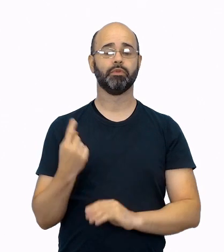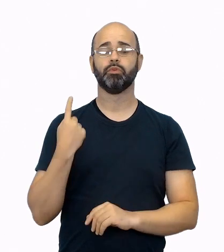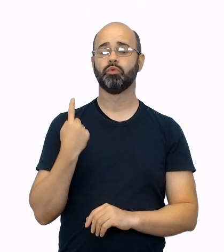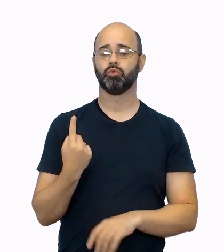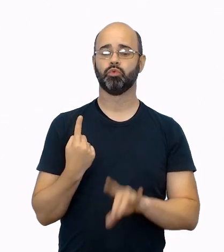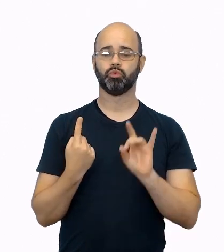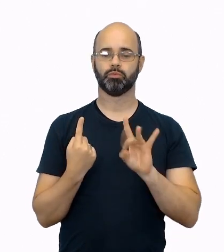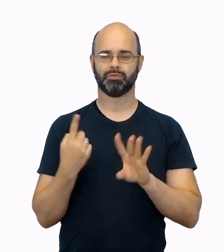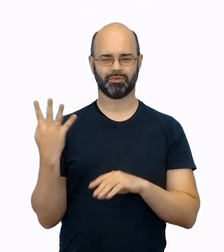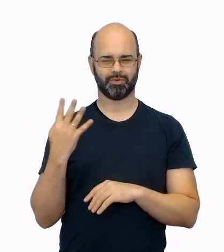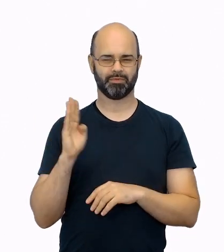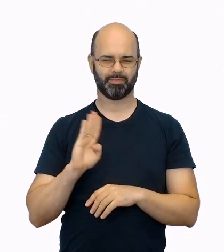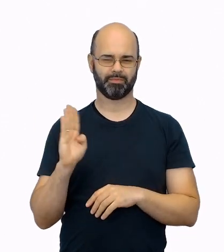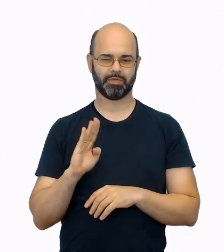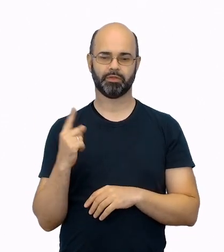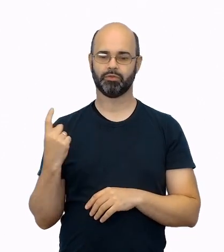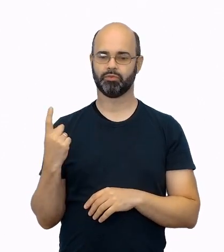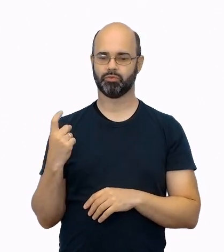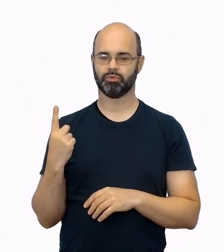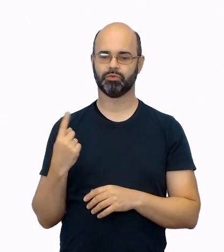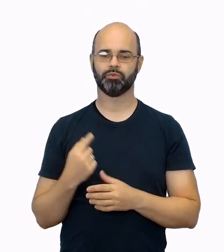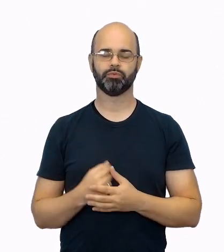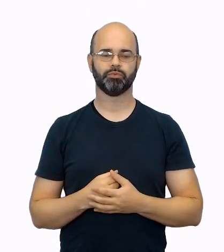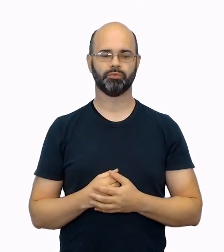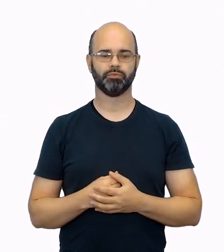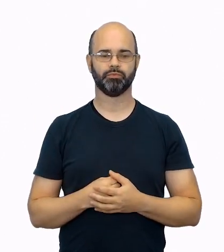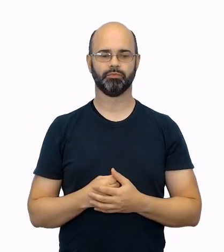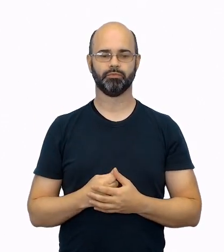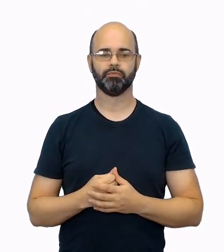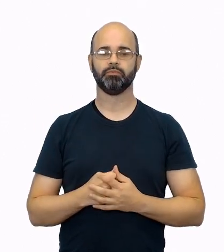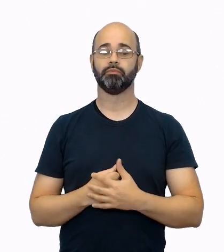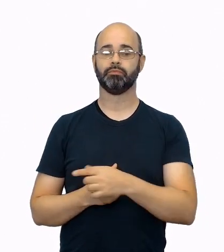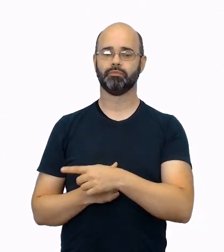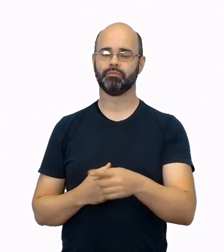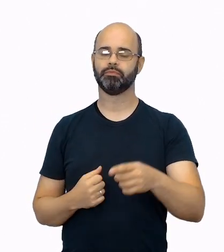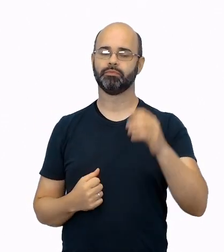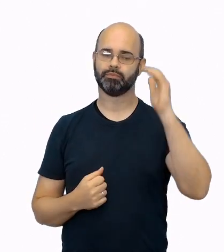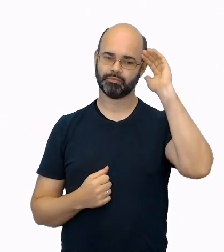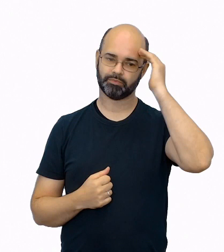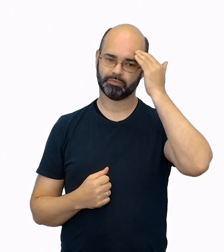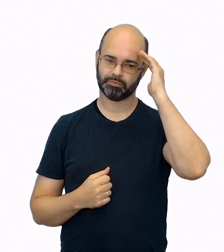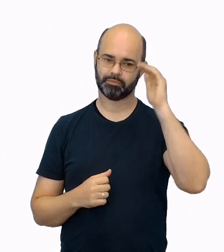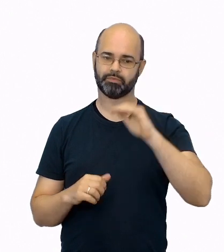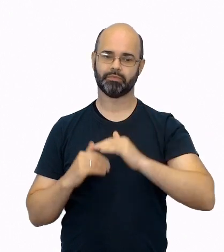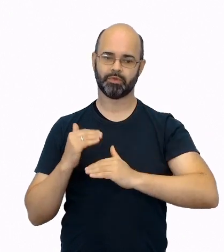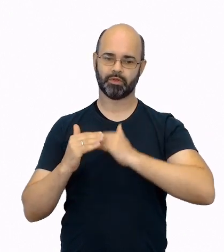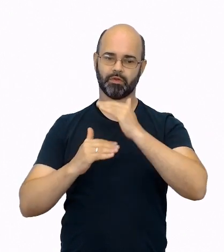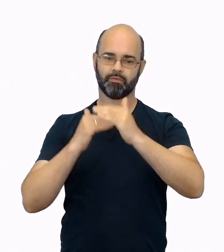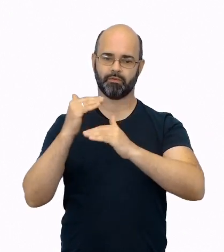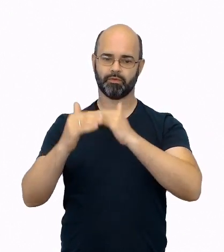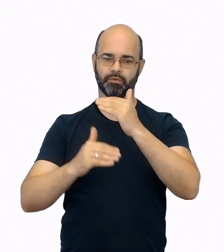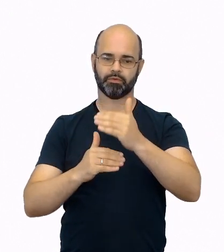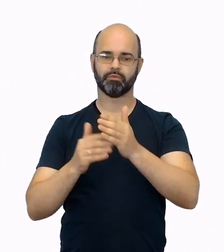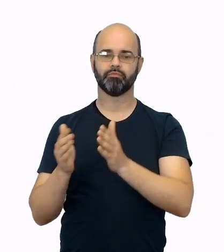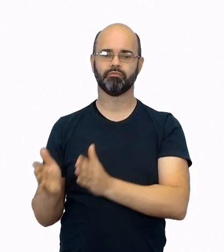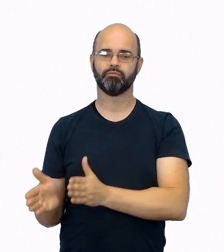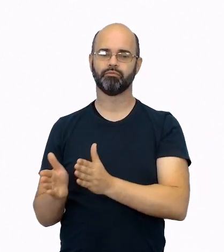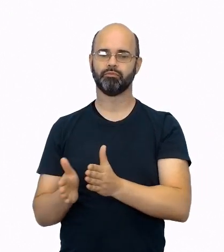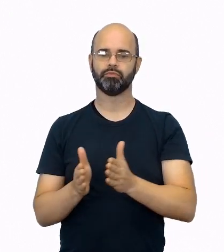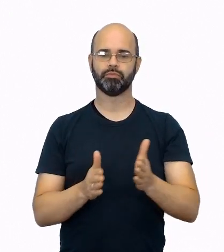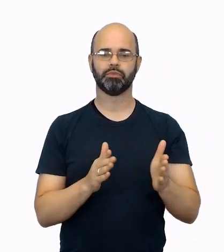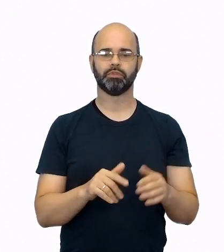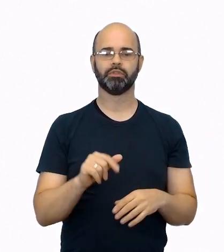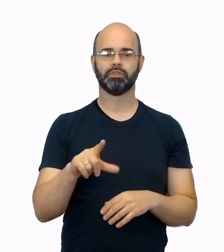quarto bimestre, que espera que os estudantes possam avaliar as implicações evolutivas dos processos de